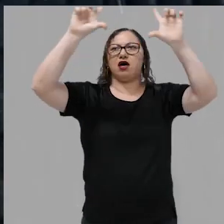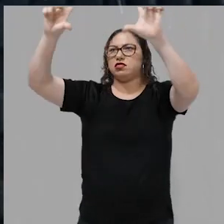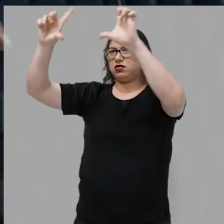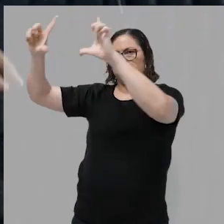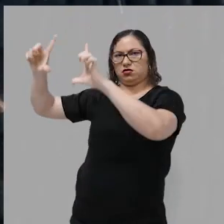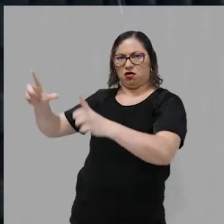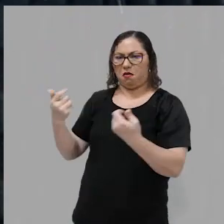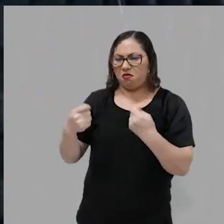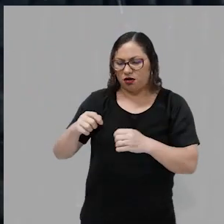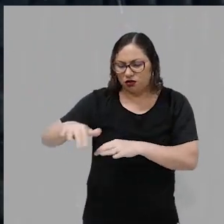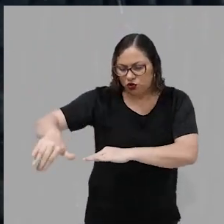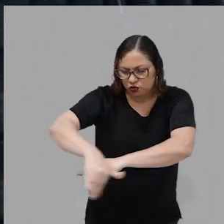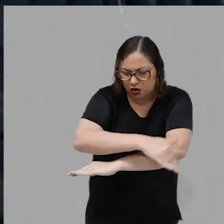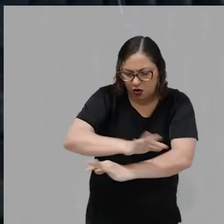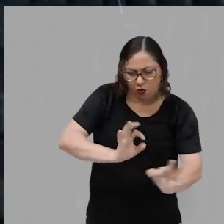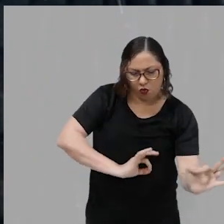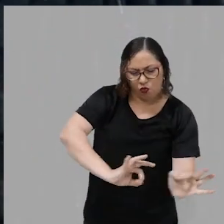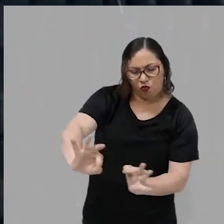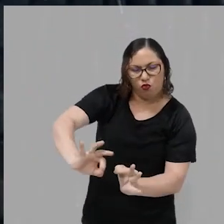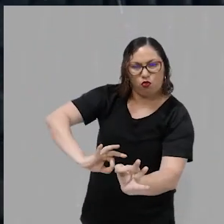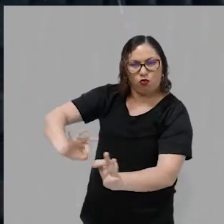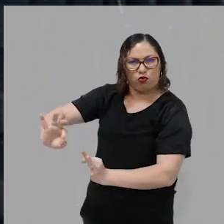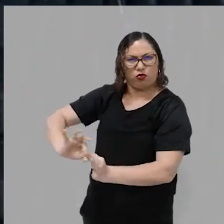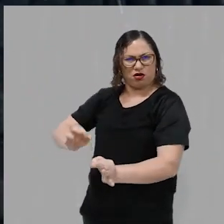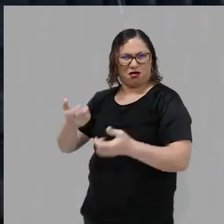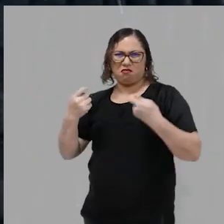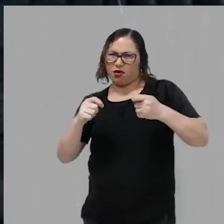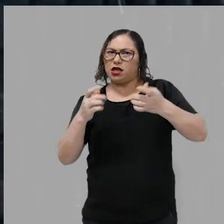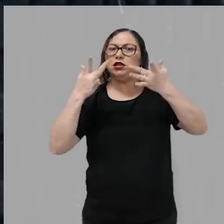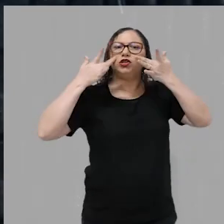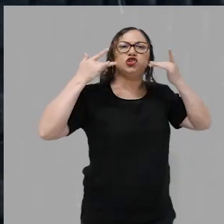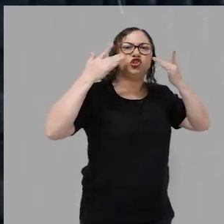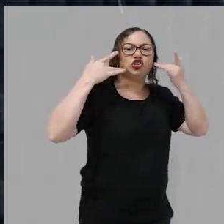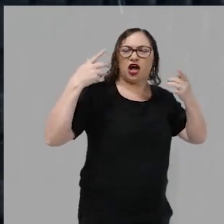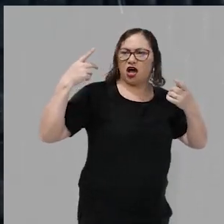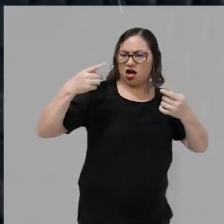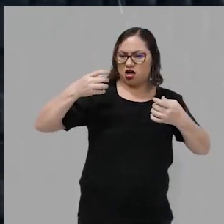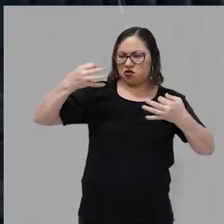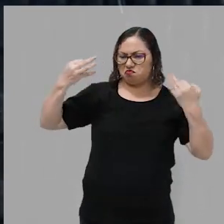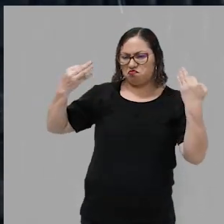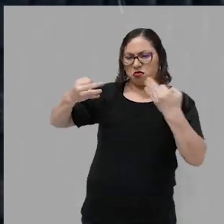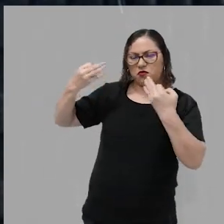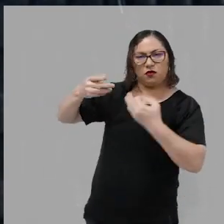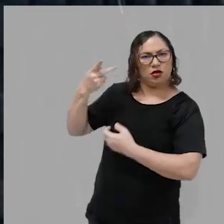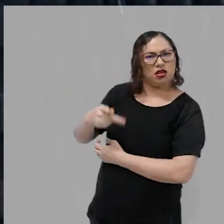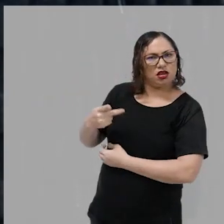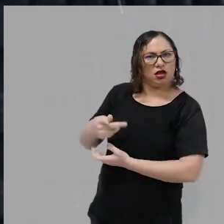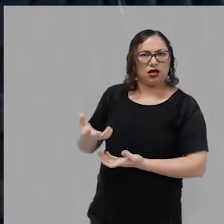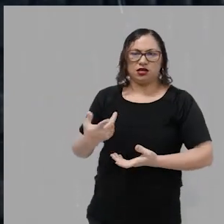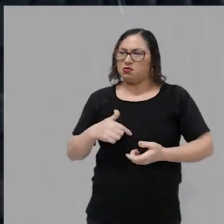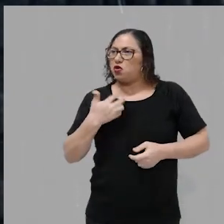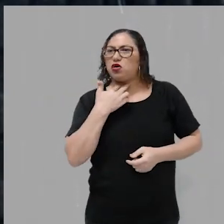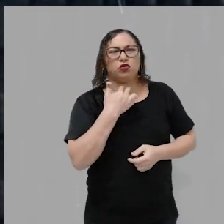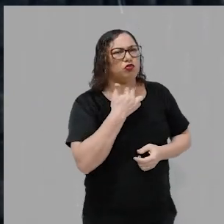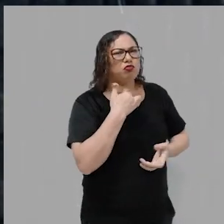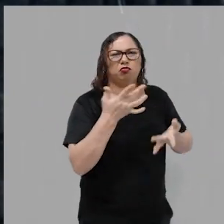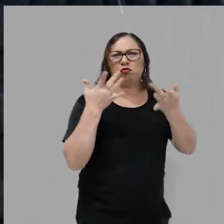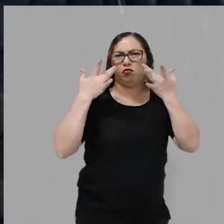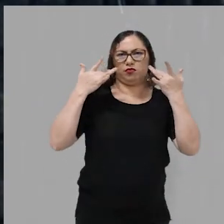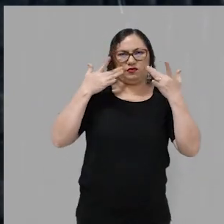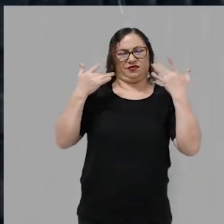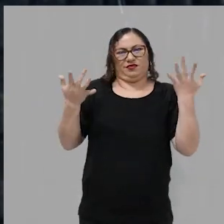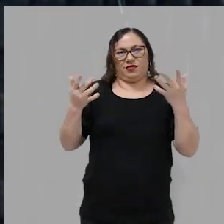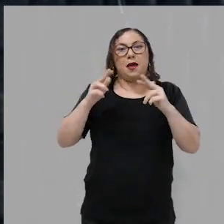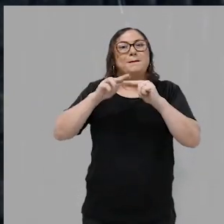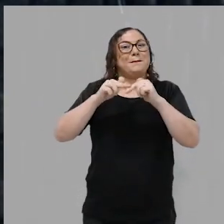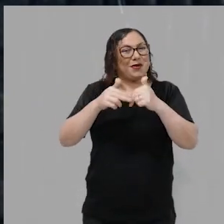das ruas asfaltadas. Eu preciso de um teatro decente nesta cidade, porque não dá para ficar sem teatro. Por causa disso que o